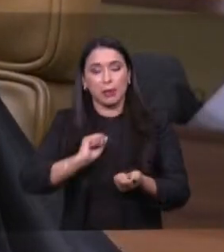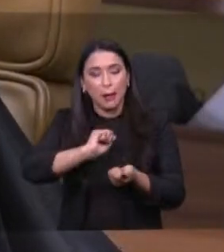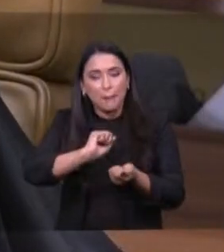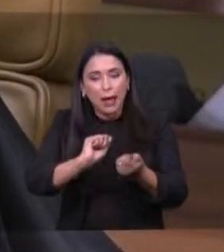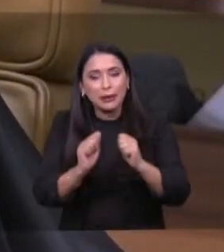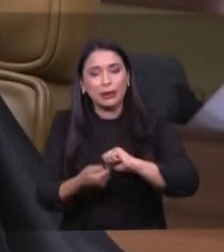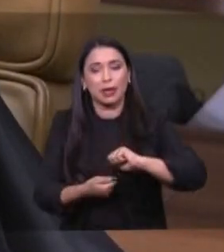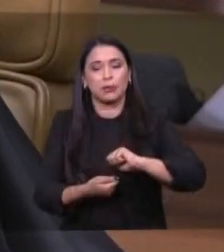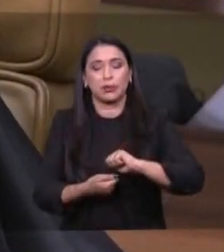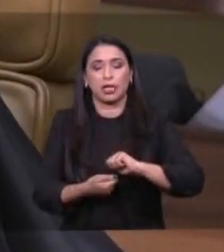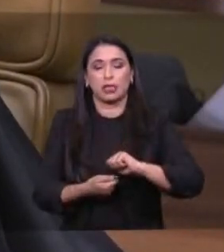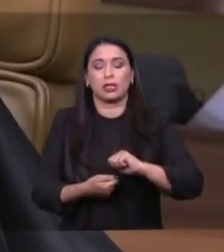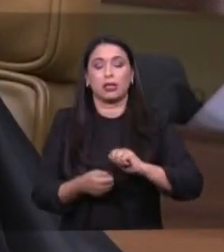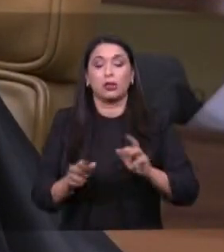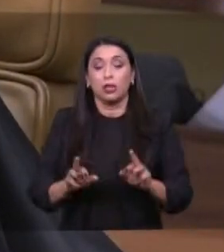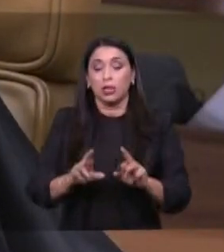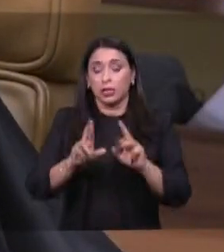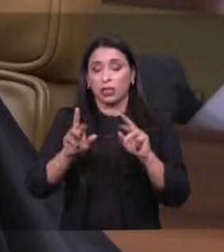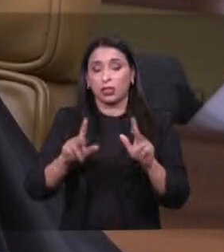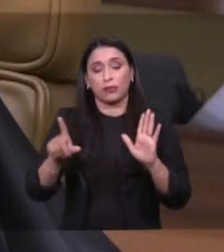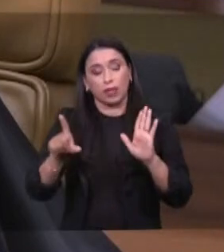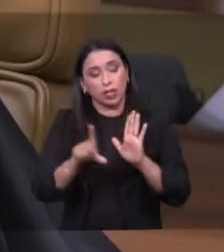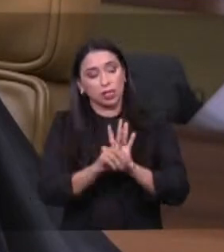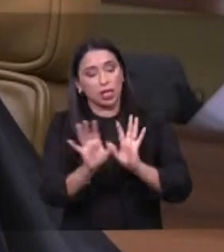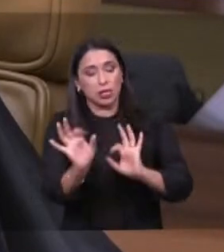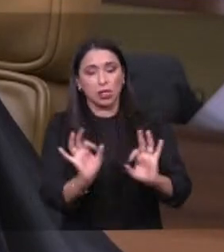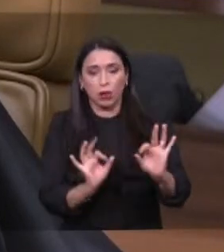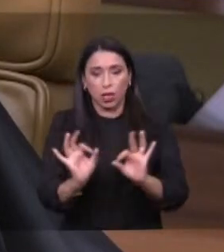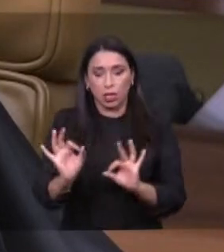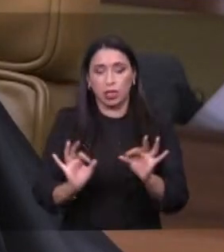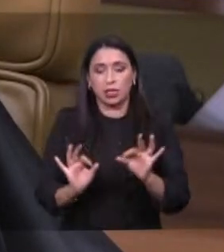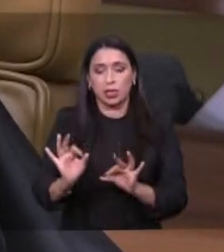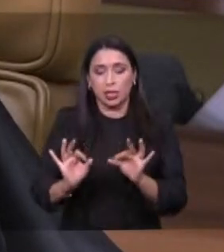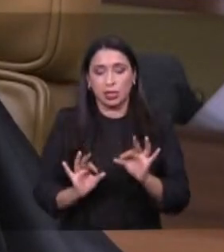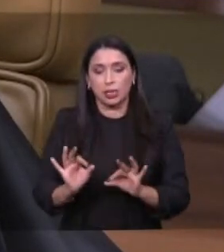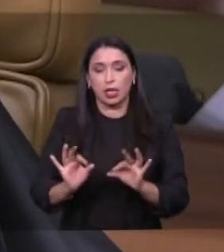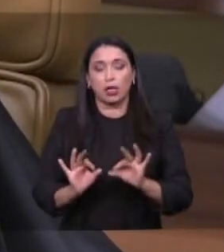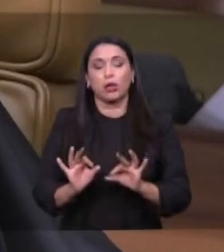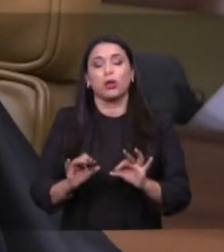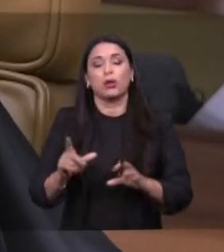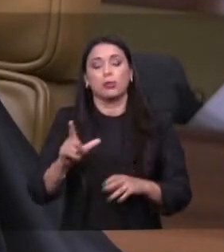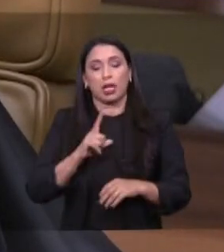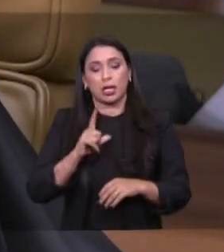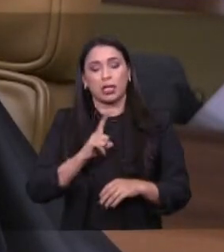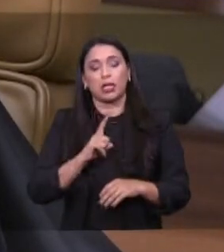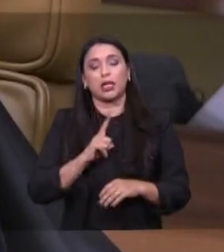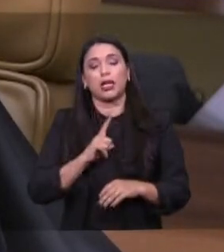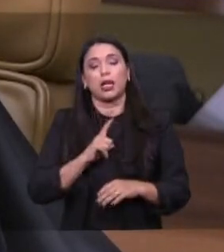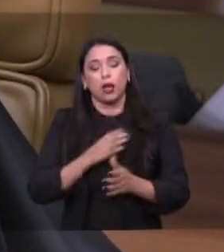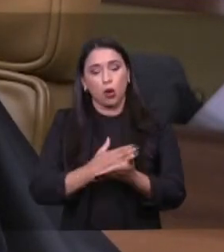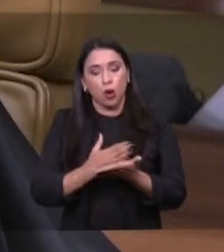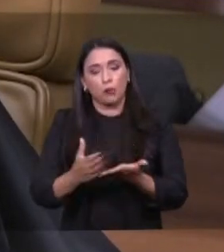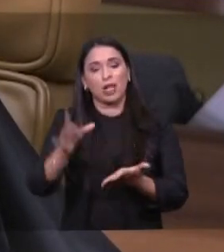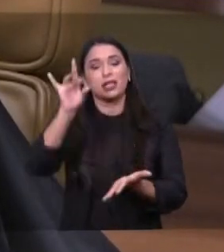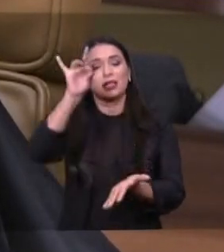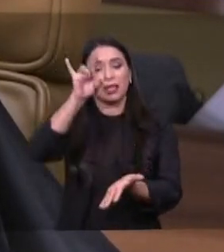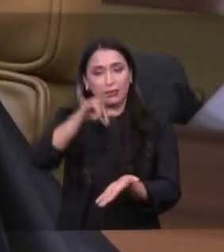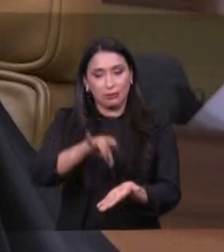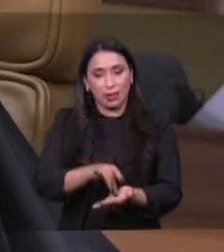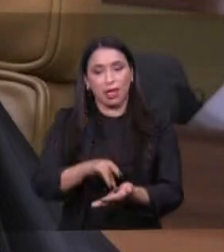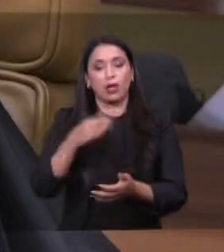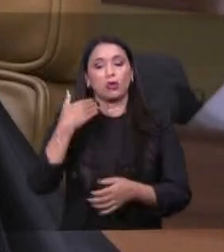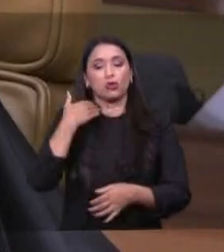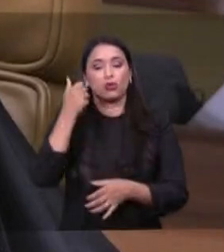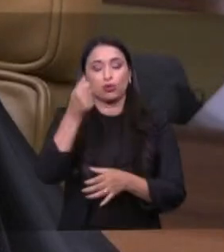adequação das diferentes leis de organização judiciária à efetiva implantação e ao efetivo funcionamento do